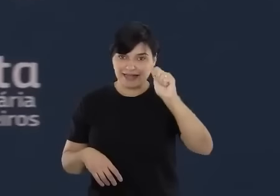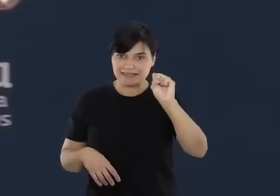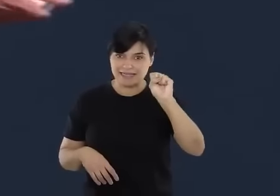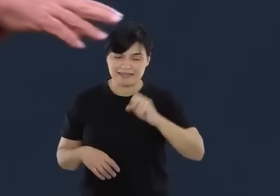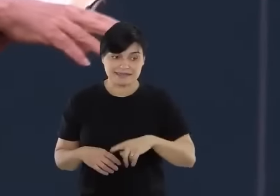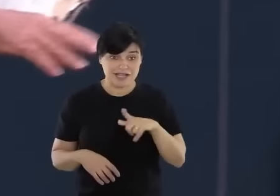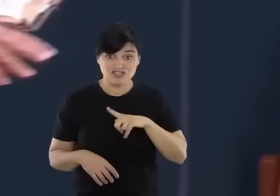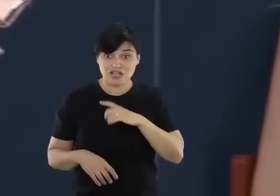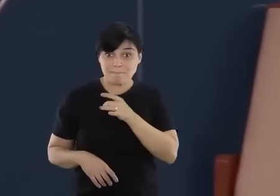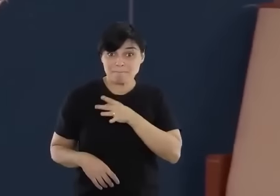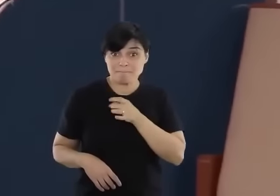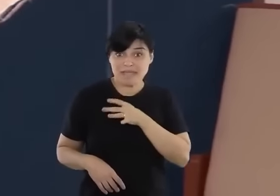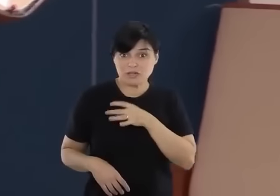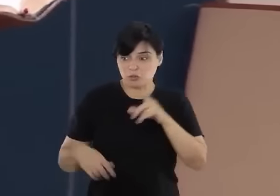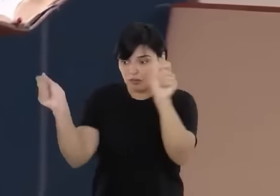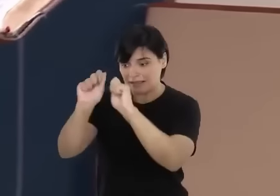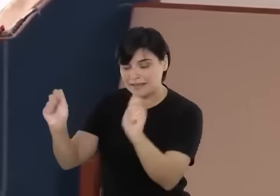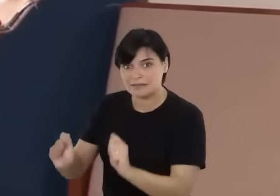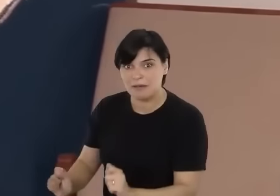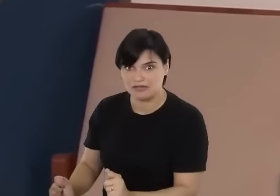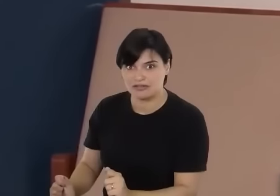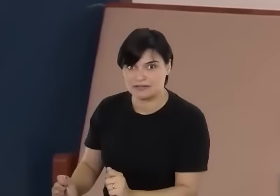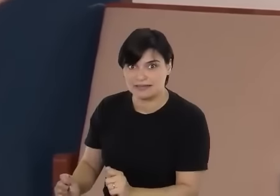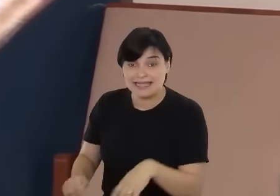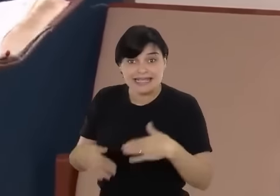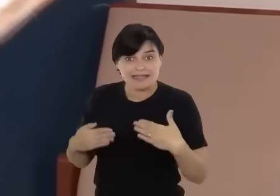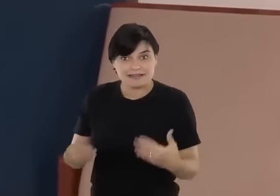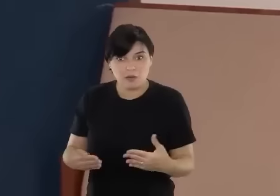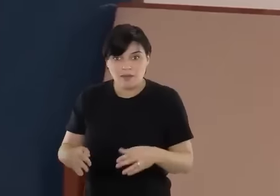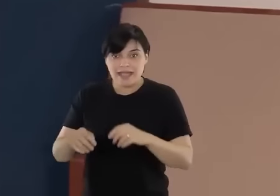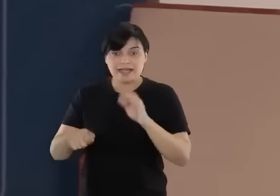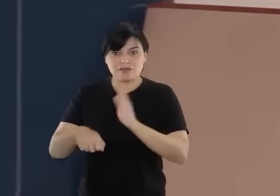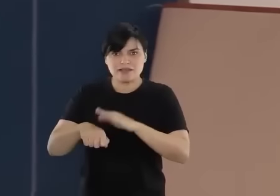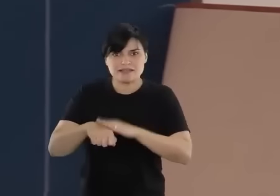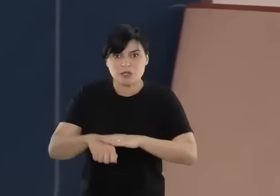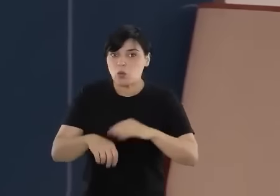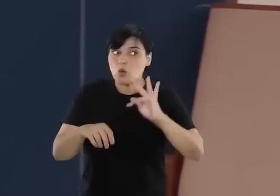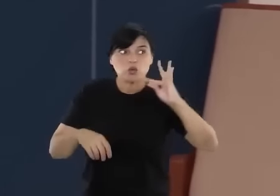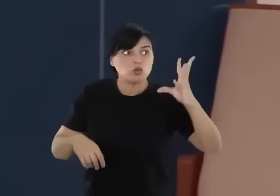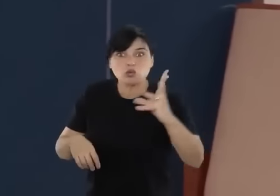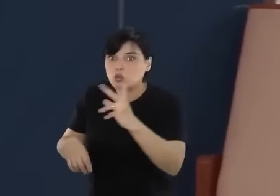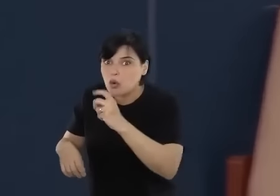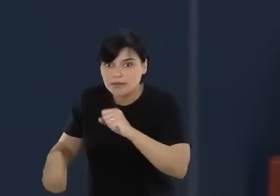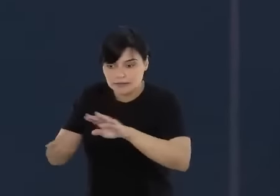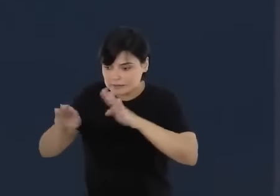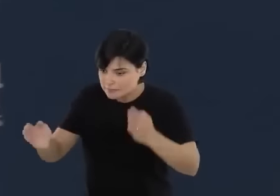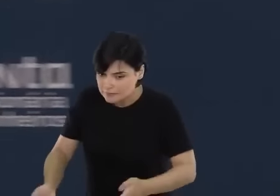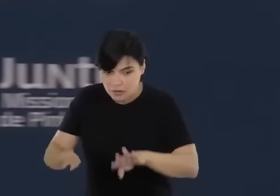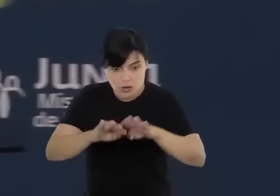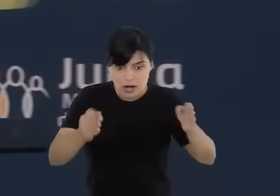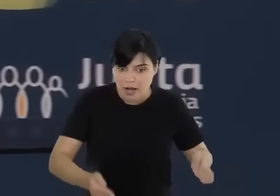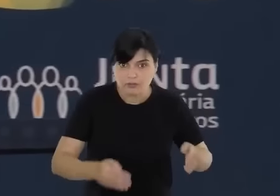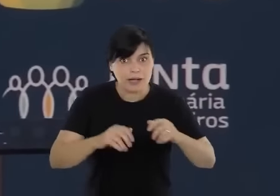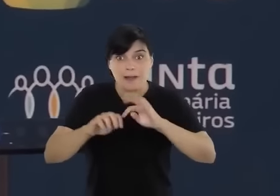porventura algum Deus Foi esquecido sem um altar aqui esse Deus iria despejar sobre eles a sua